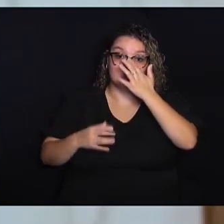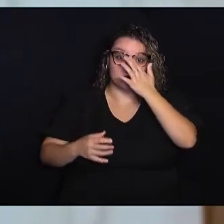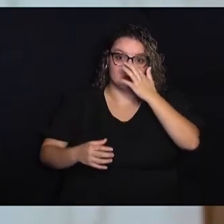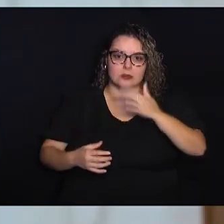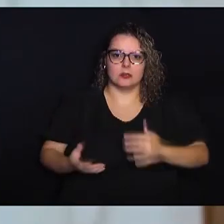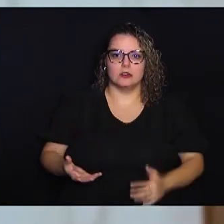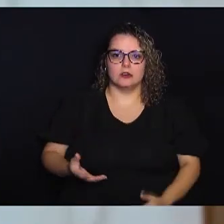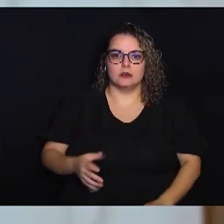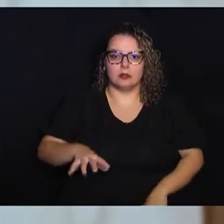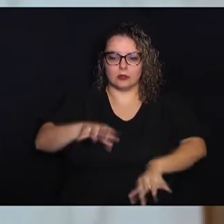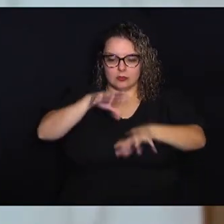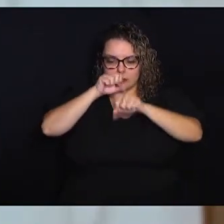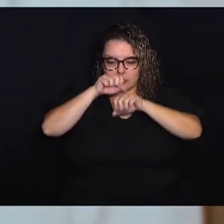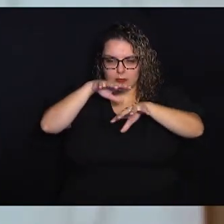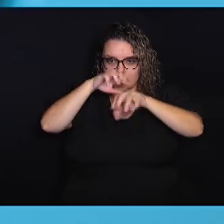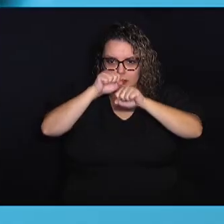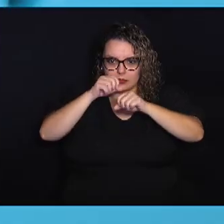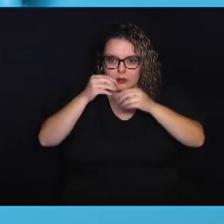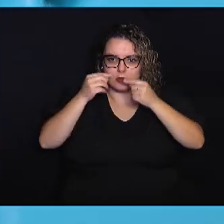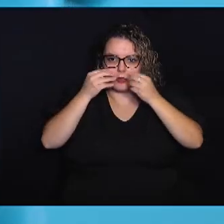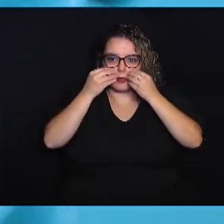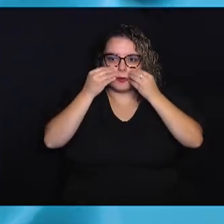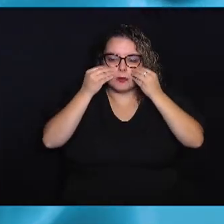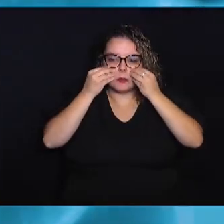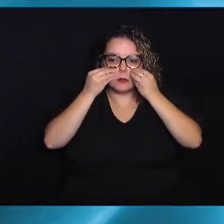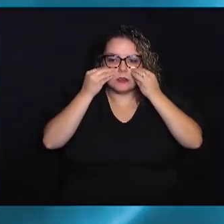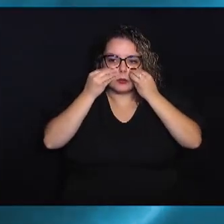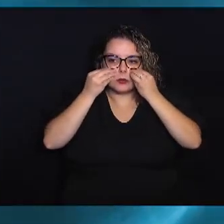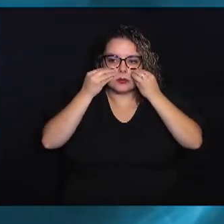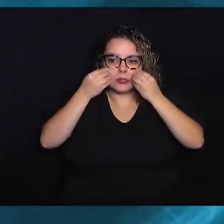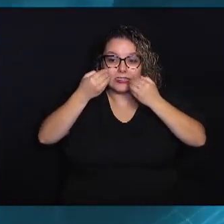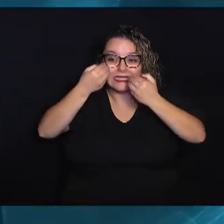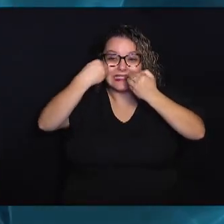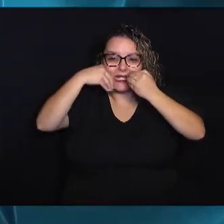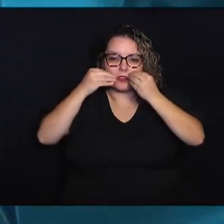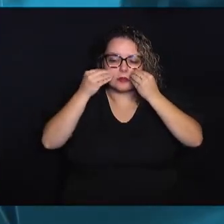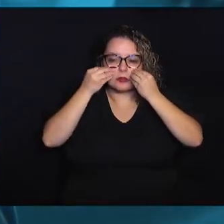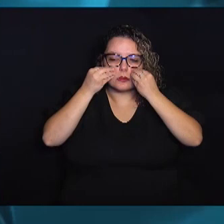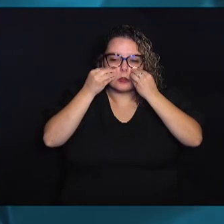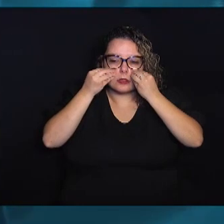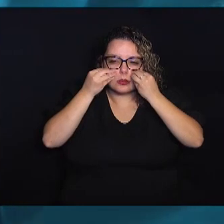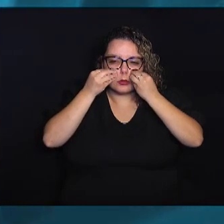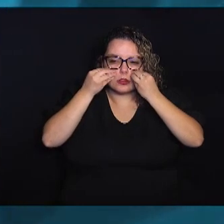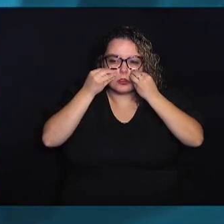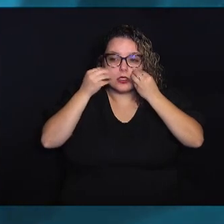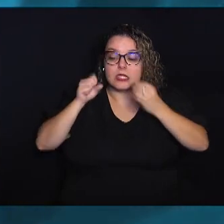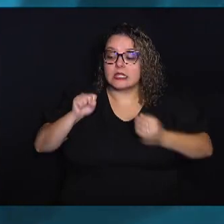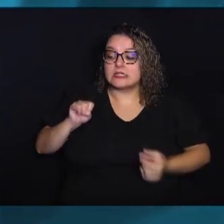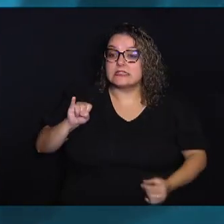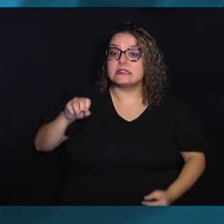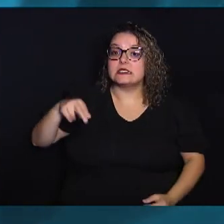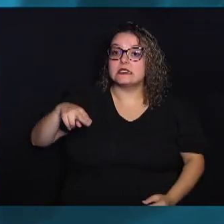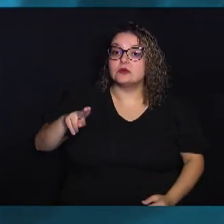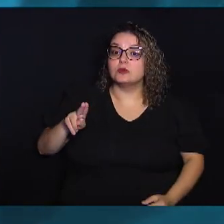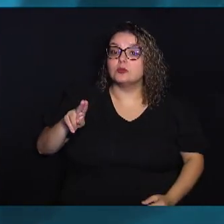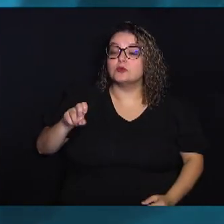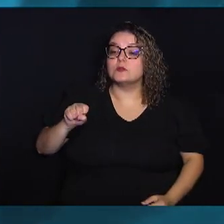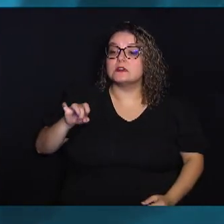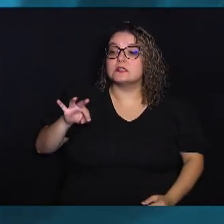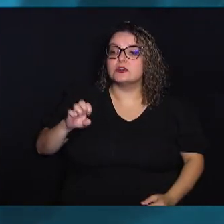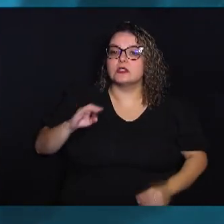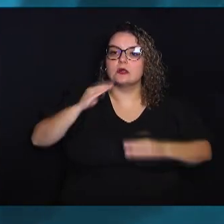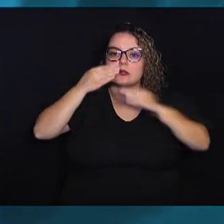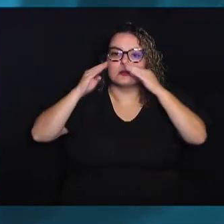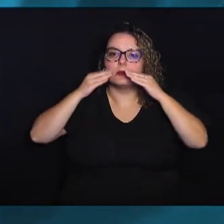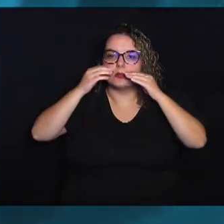e pega uma infecção ali nos seios da face, lá dentro do nariz mesmo, e aí ali se desenvolve, por exemplo, uma bactéria, a pessoa soa,